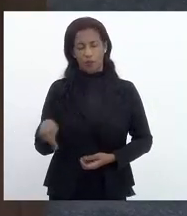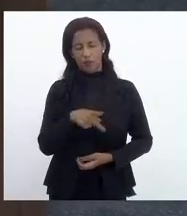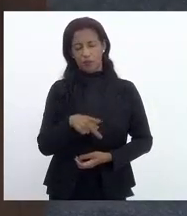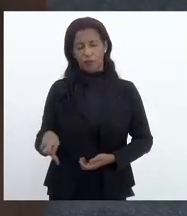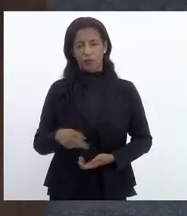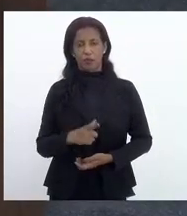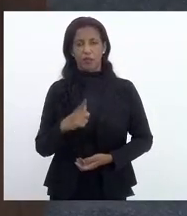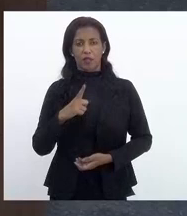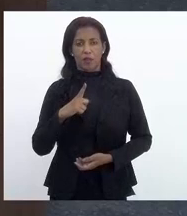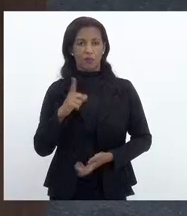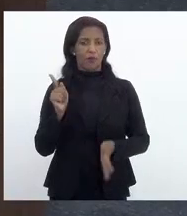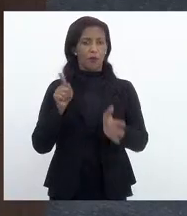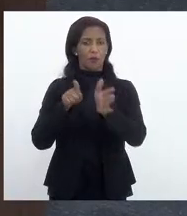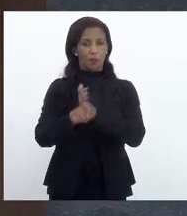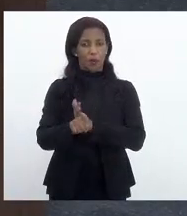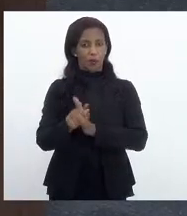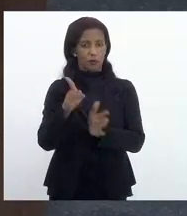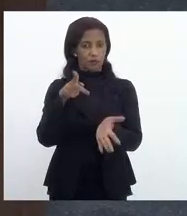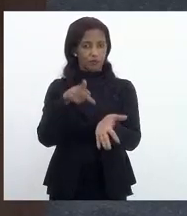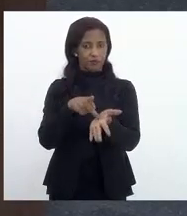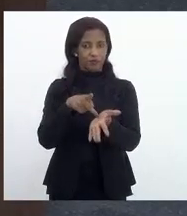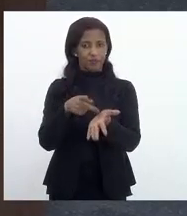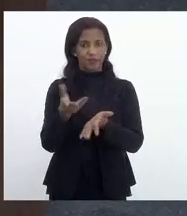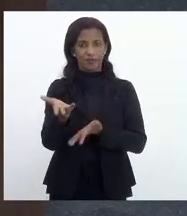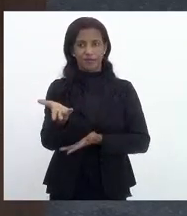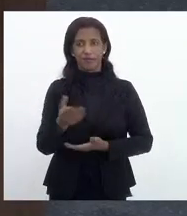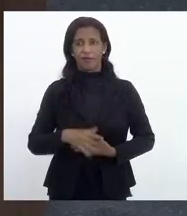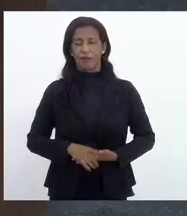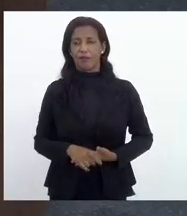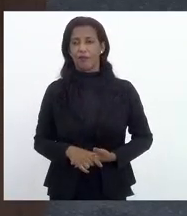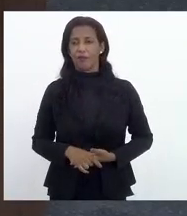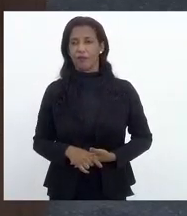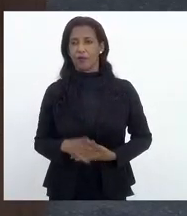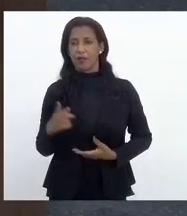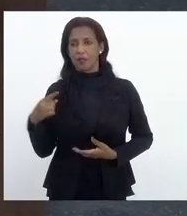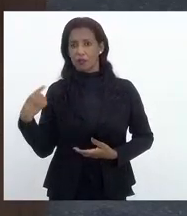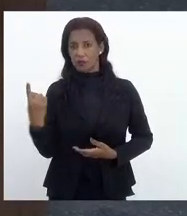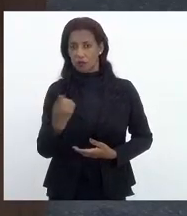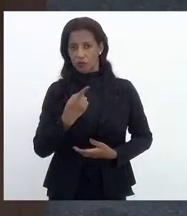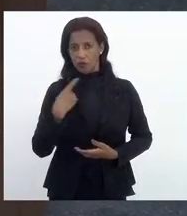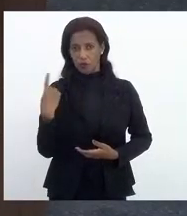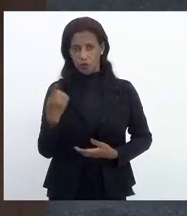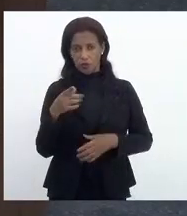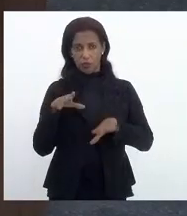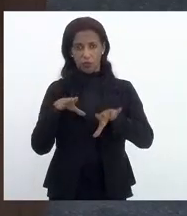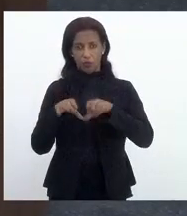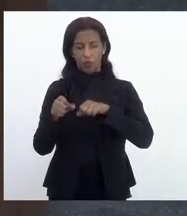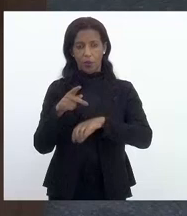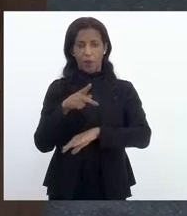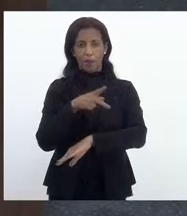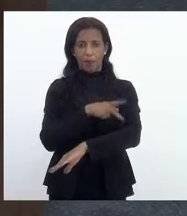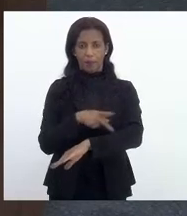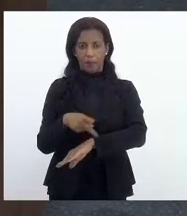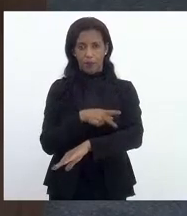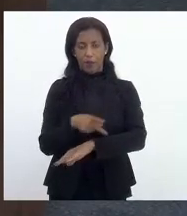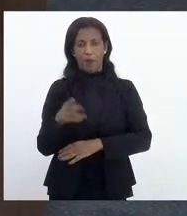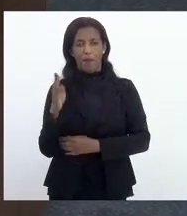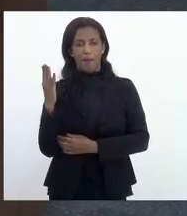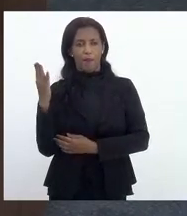eu tenho que fazer uma pergunta muito sincera vocês nós formamos pedagogos